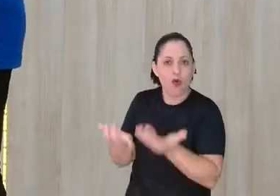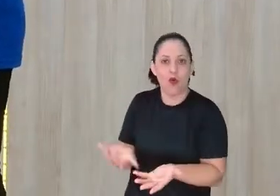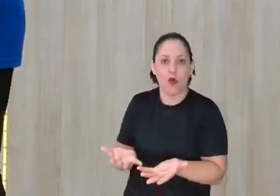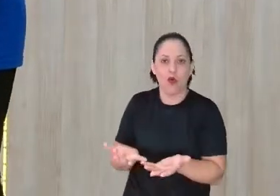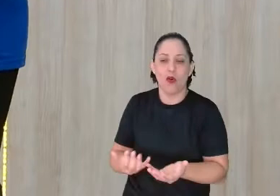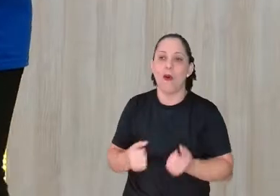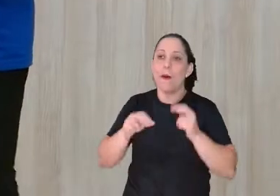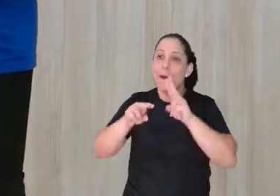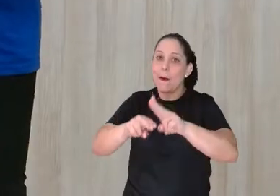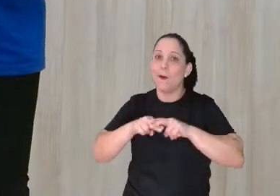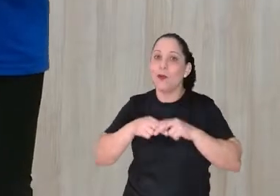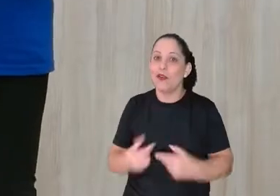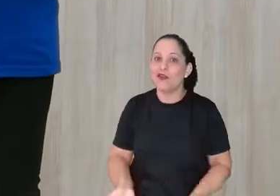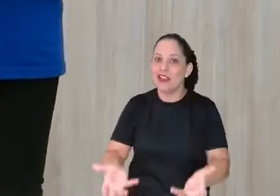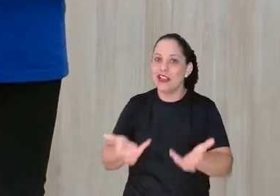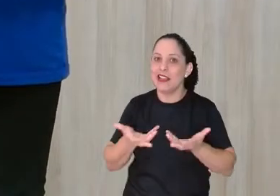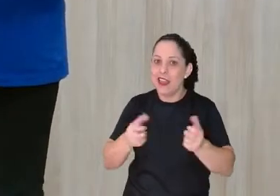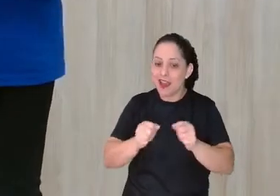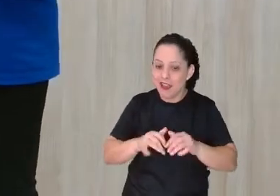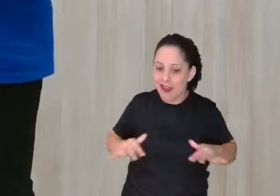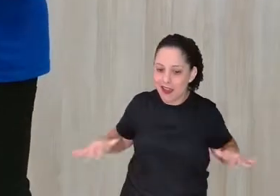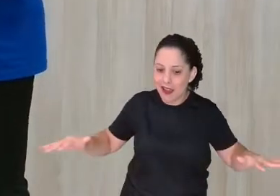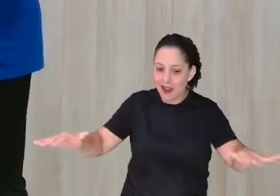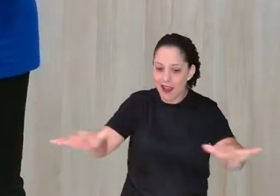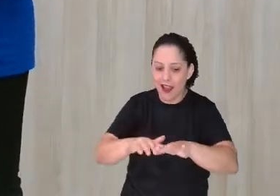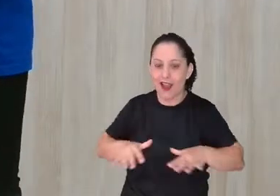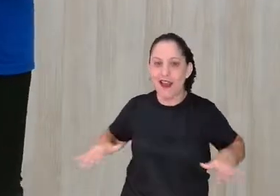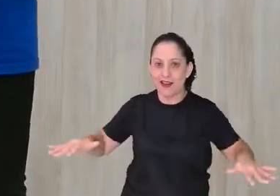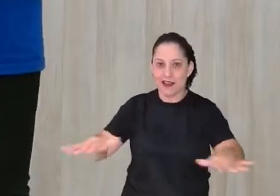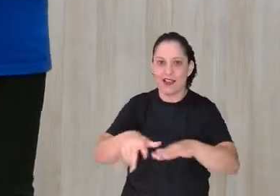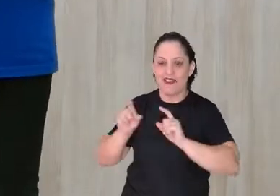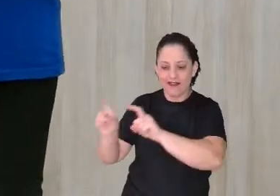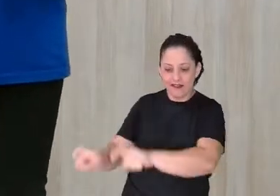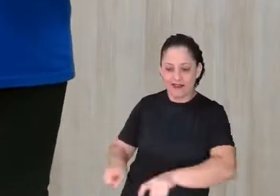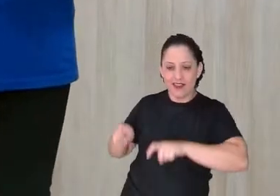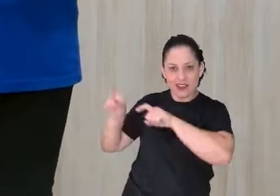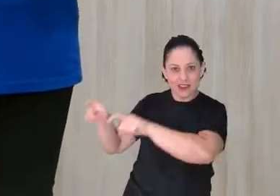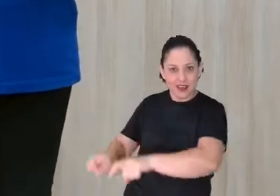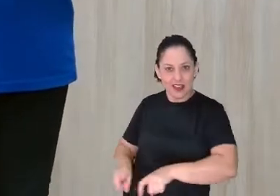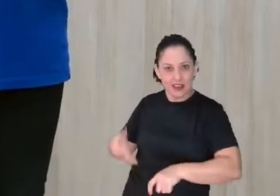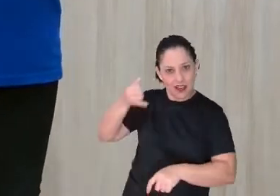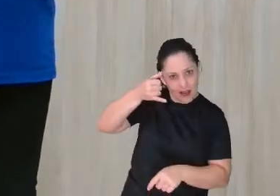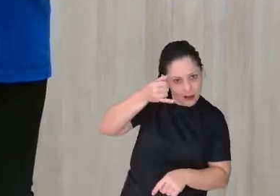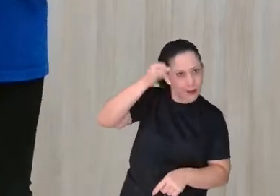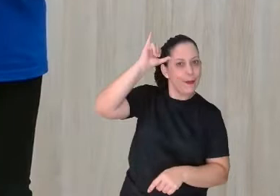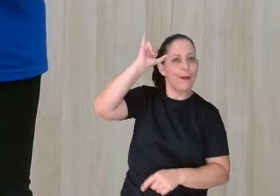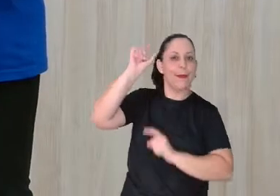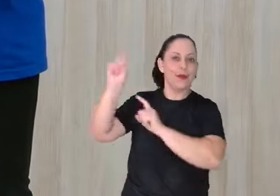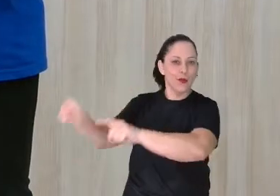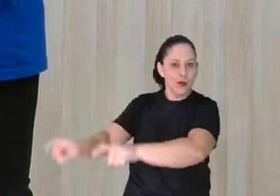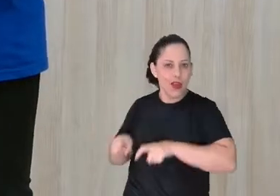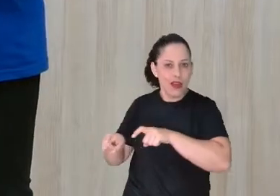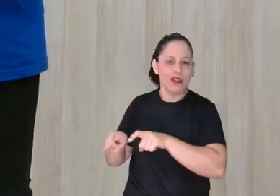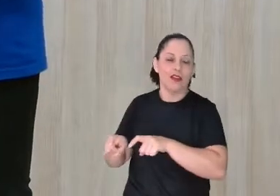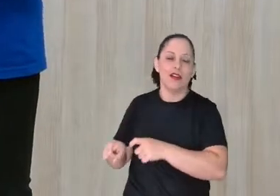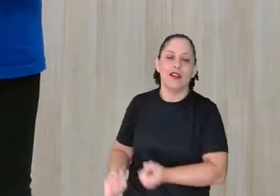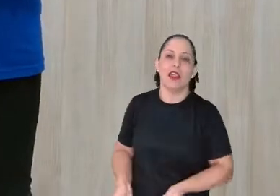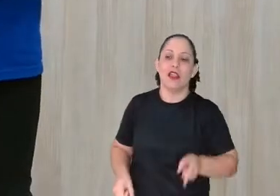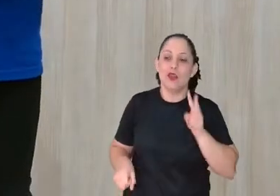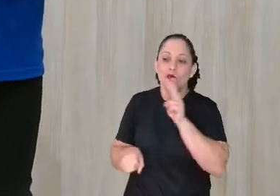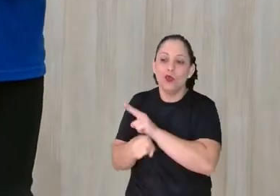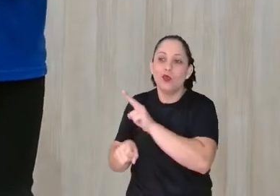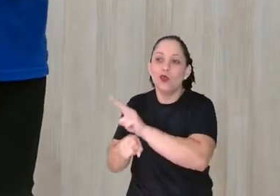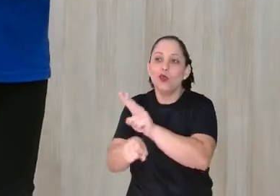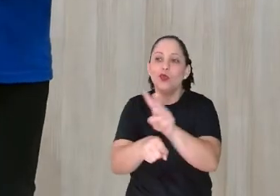para liberar espaço para o pasto, para a pecuária, para cuidar, né, ali